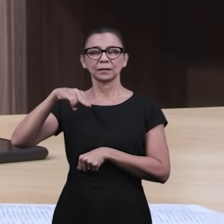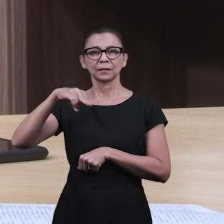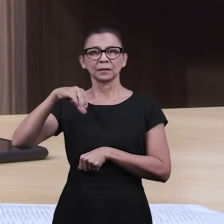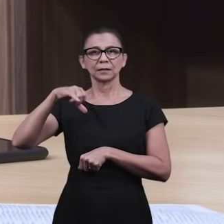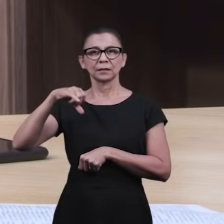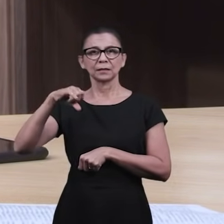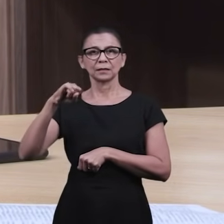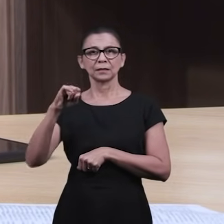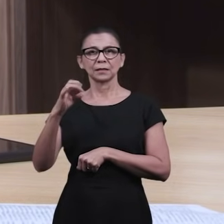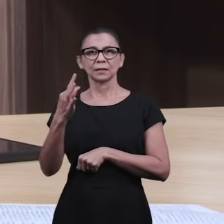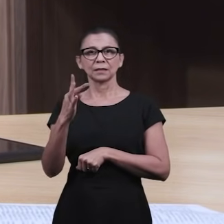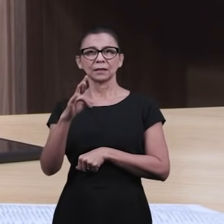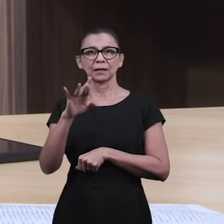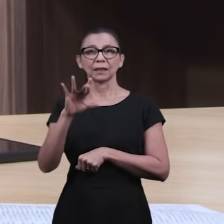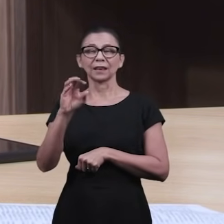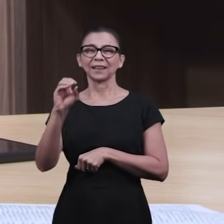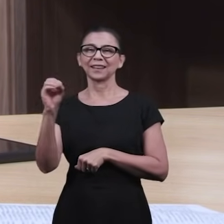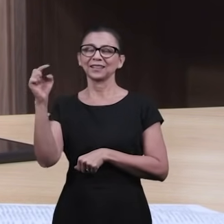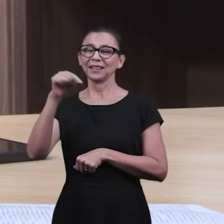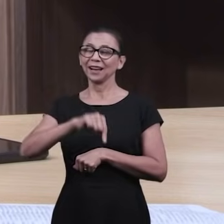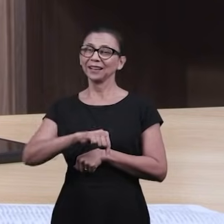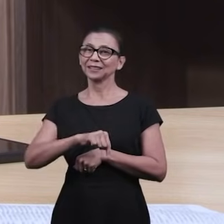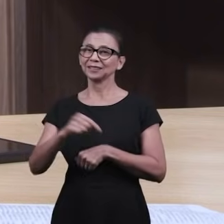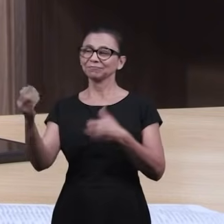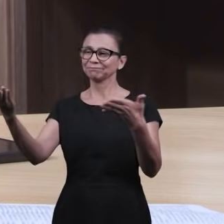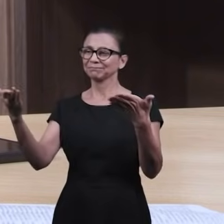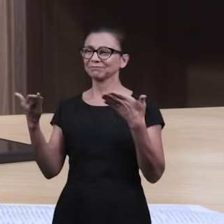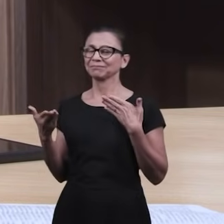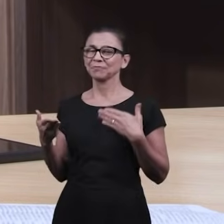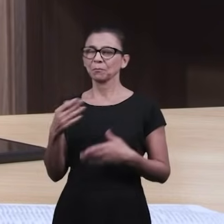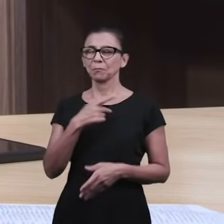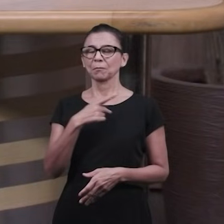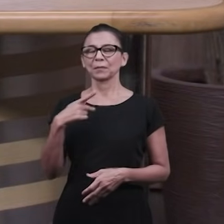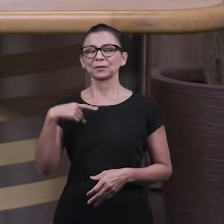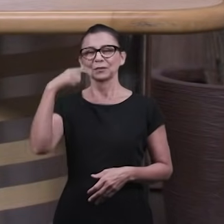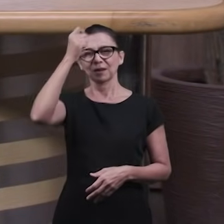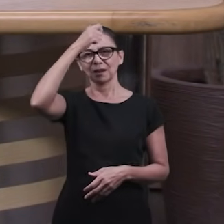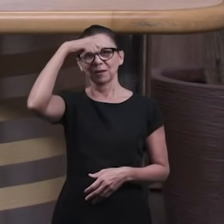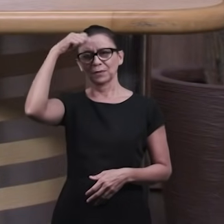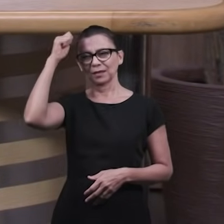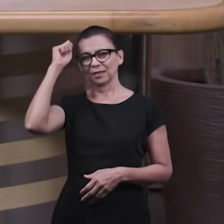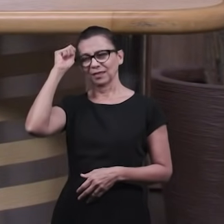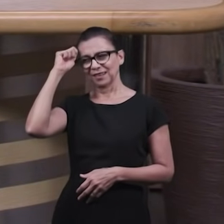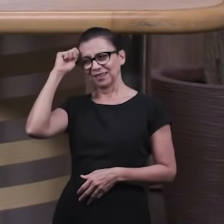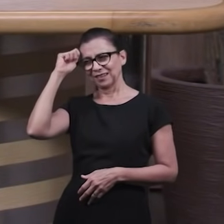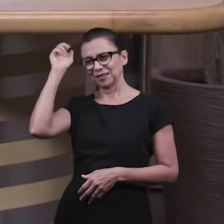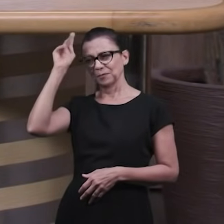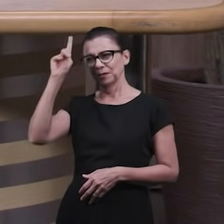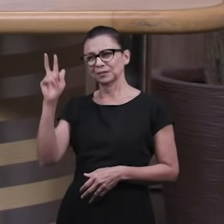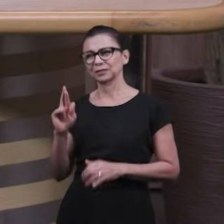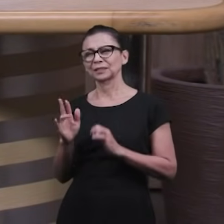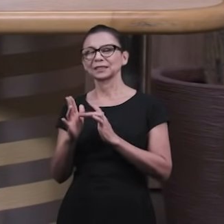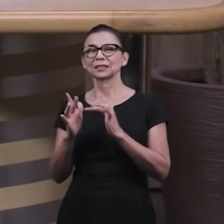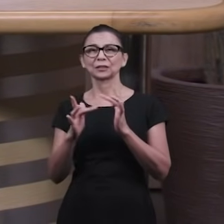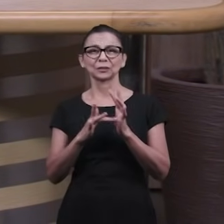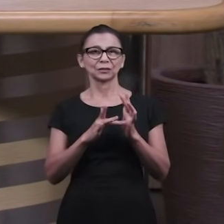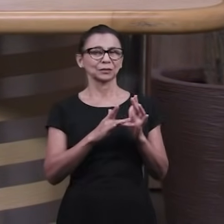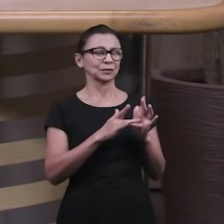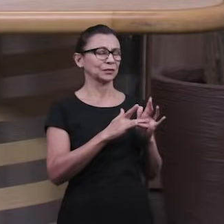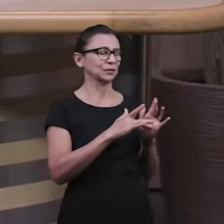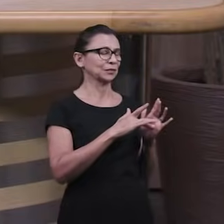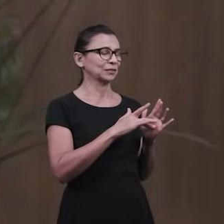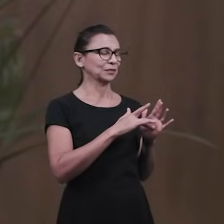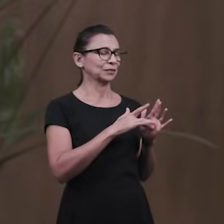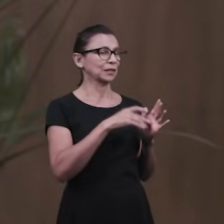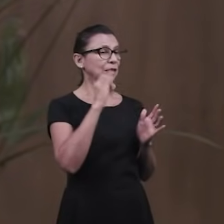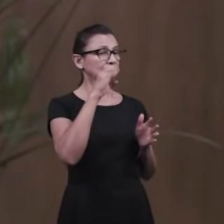com alegria, recebemos mais uma vez como convidado o pastor Amadeu Loureiro. Pastor Amadeu, paz do Senhor, seja bem-vindo. Pastor